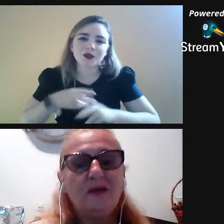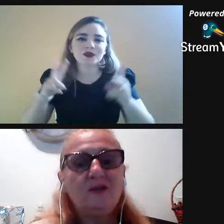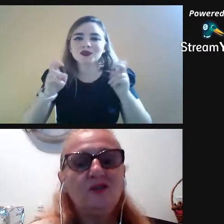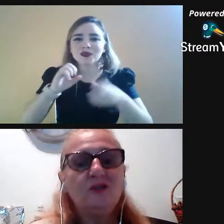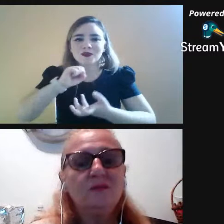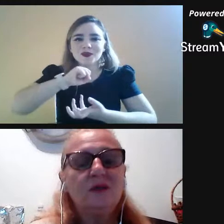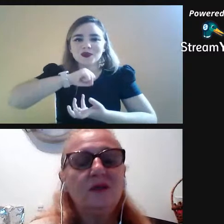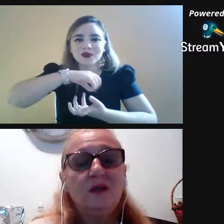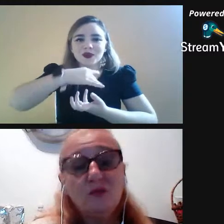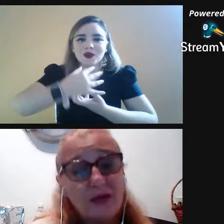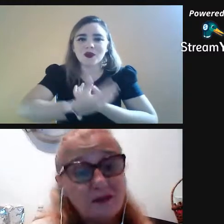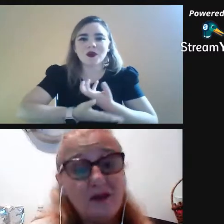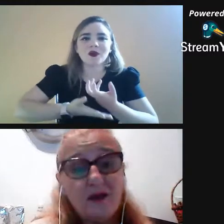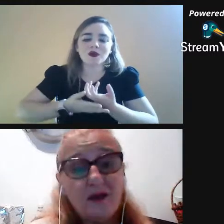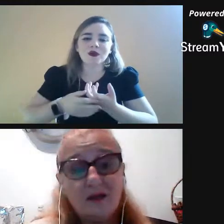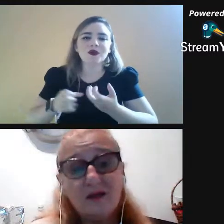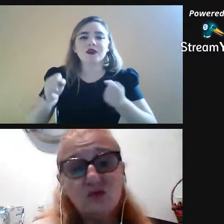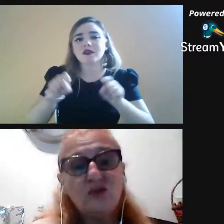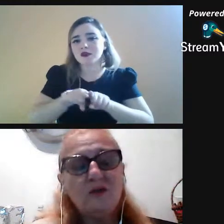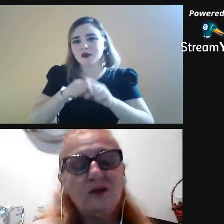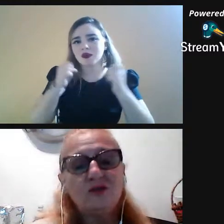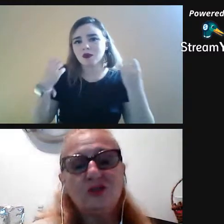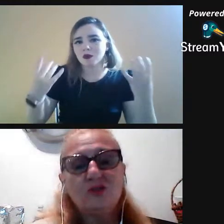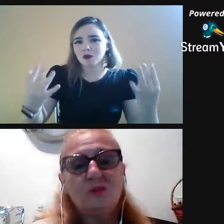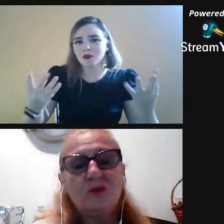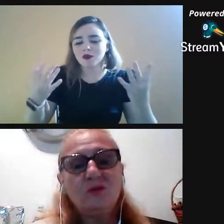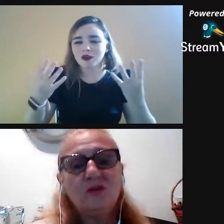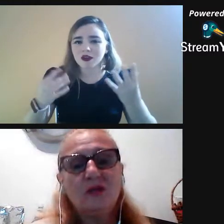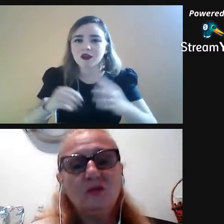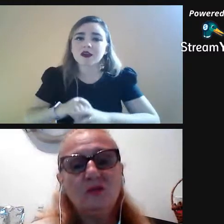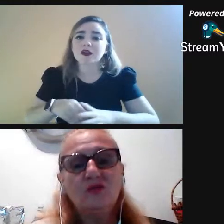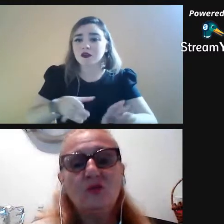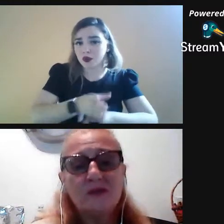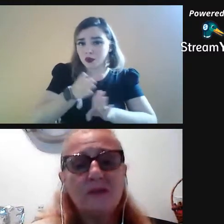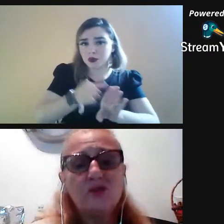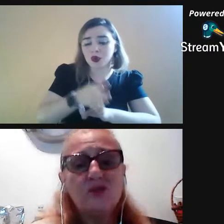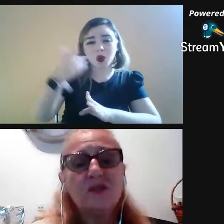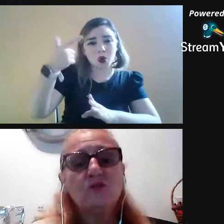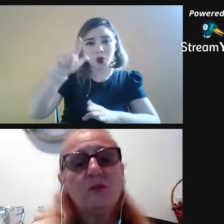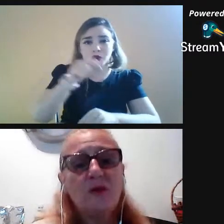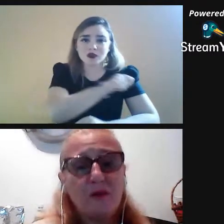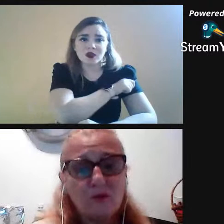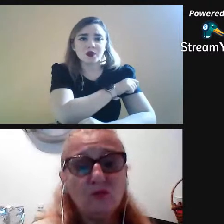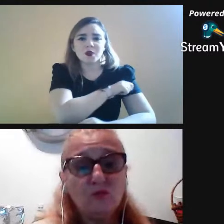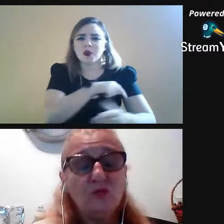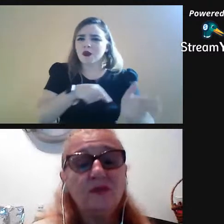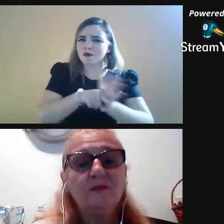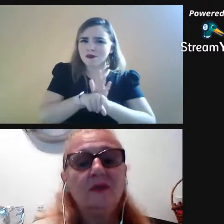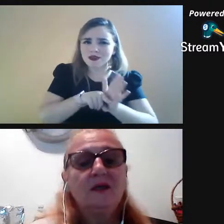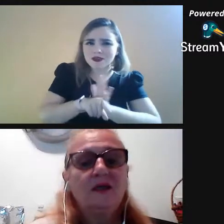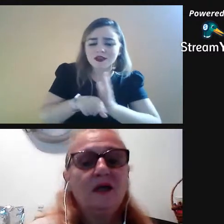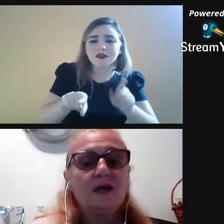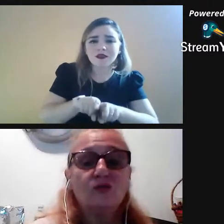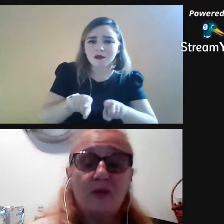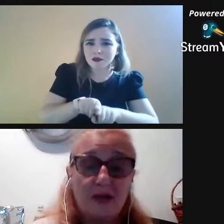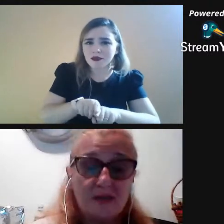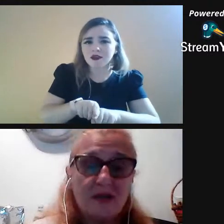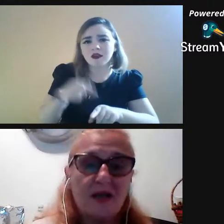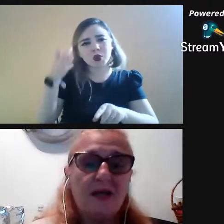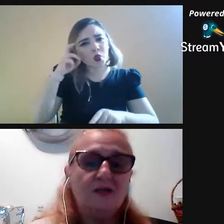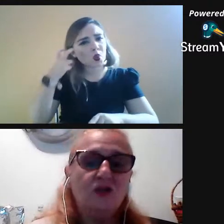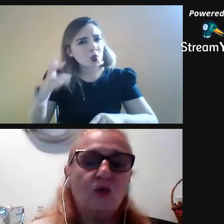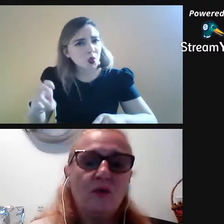meio ambiente. Eu vou dar sugestões para os meus alunos, começar a pesquisar sobre permacultura,